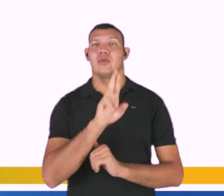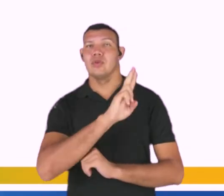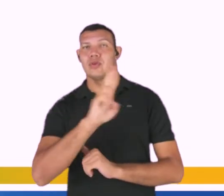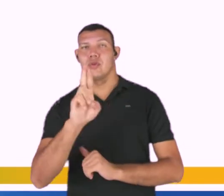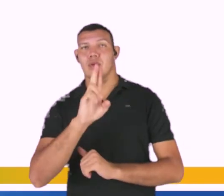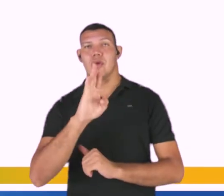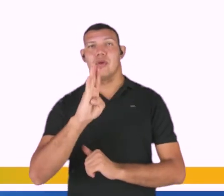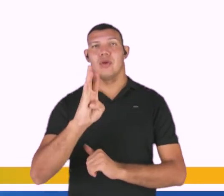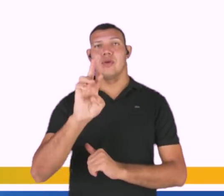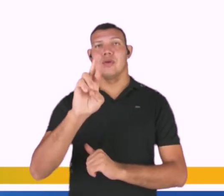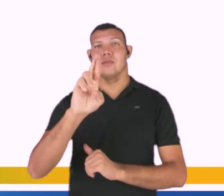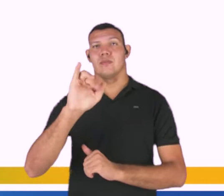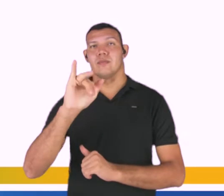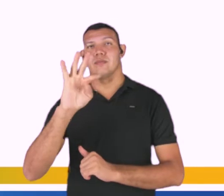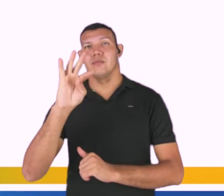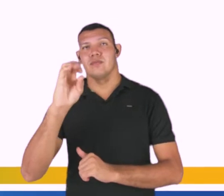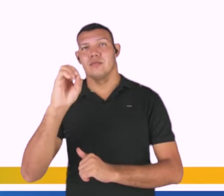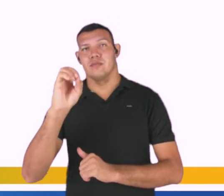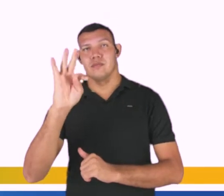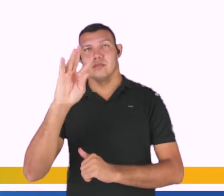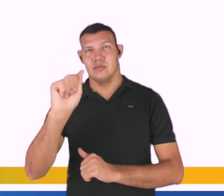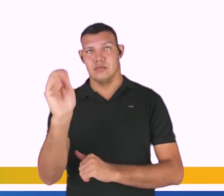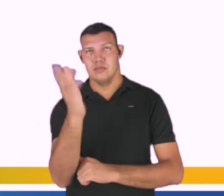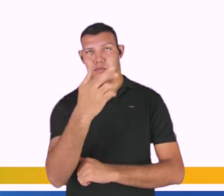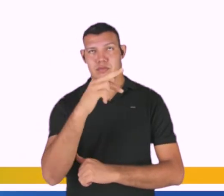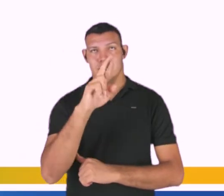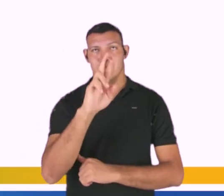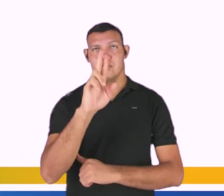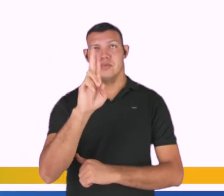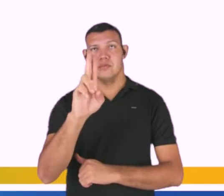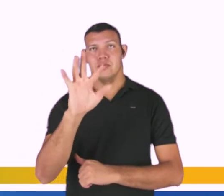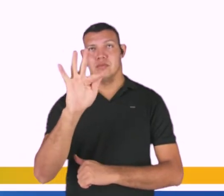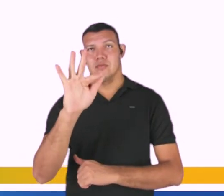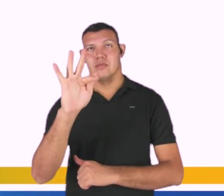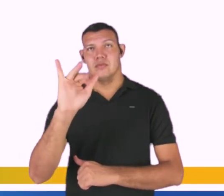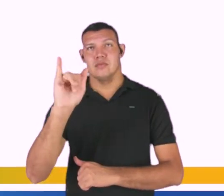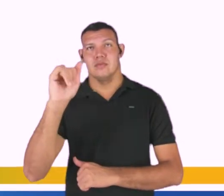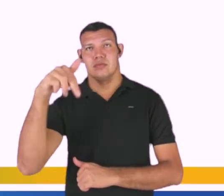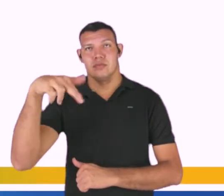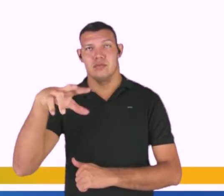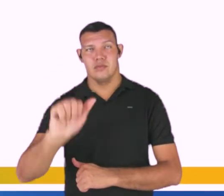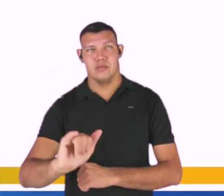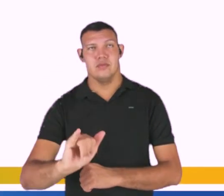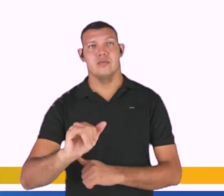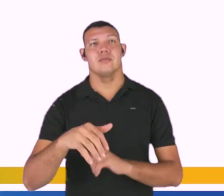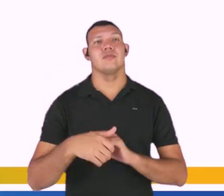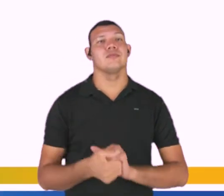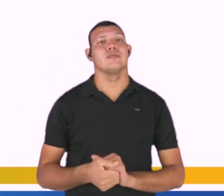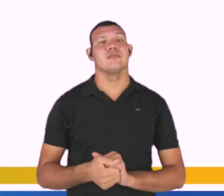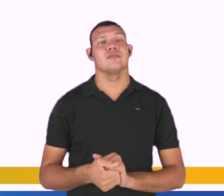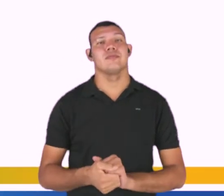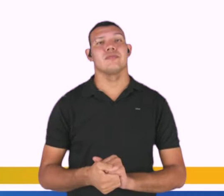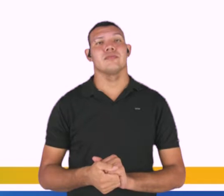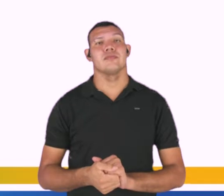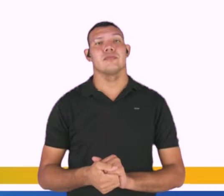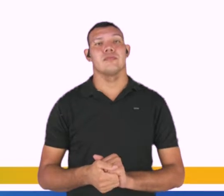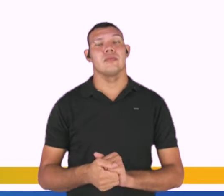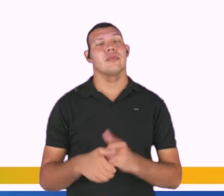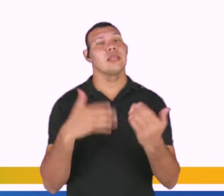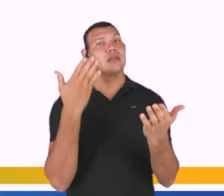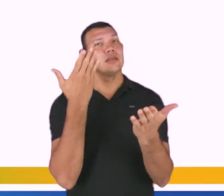vê se matemática ele trabalhou com esse dispositivo para nós